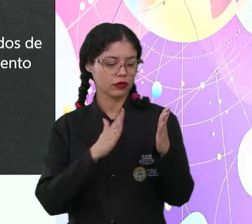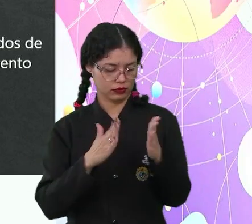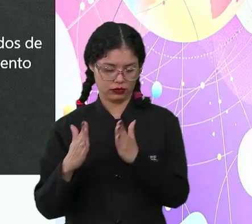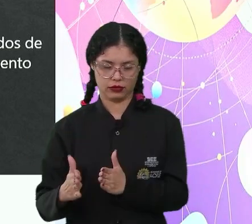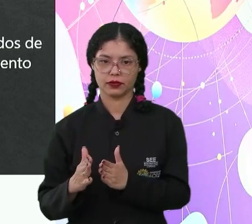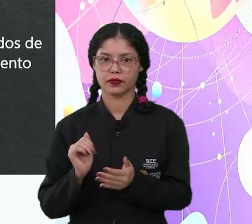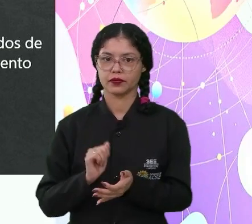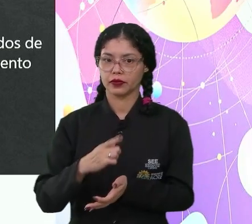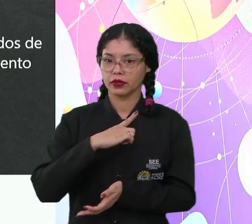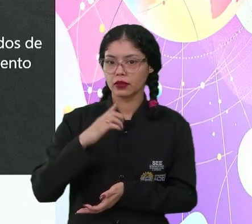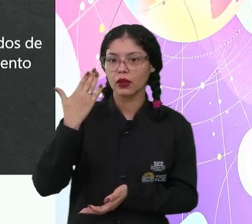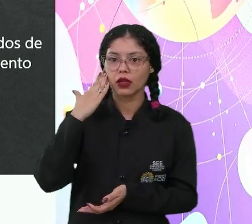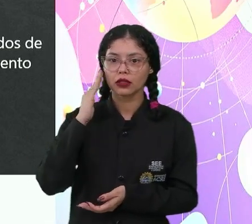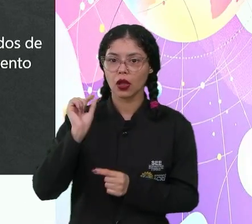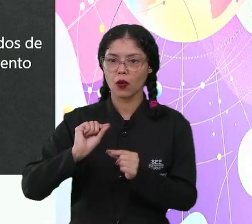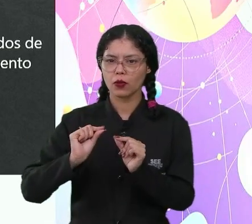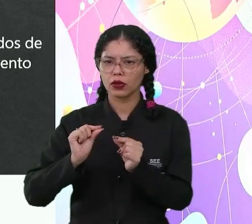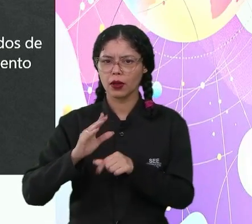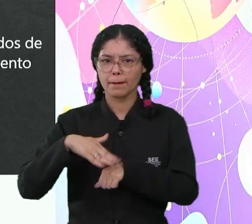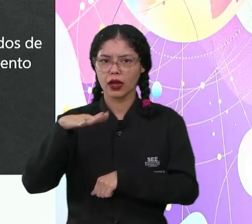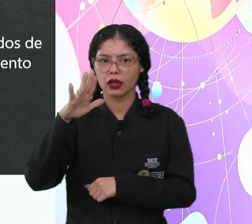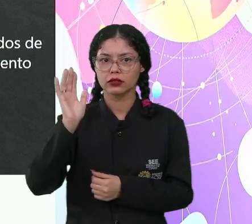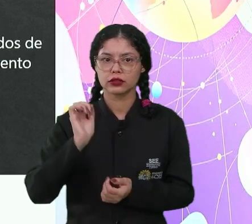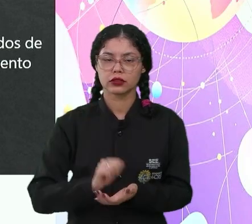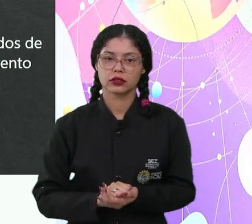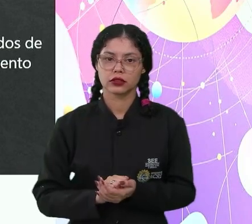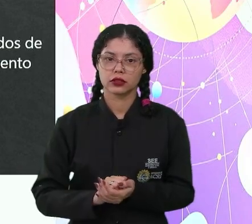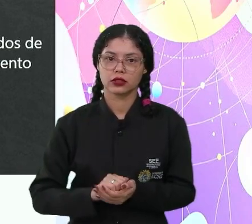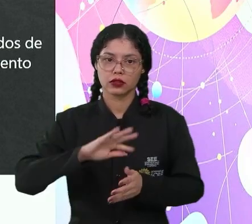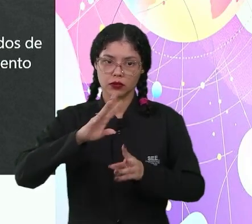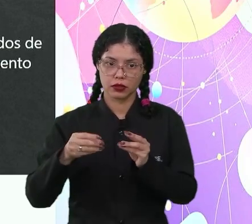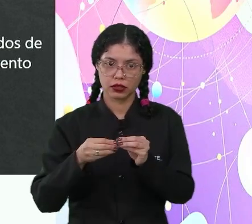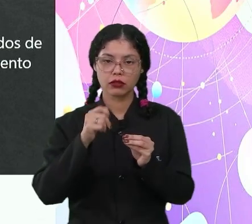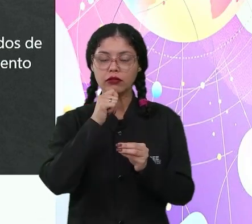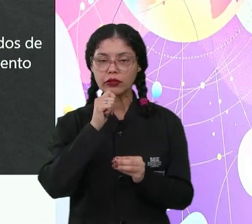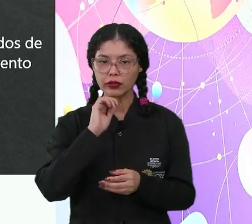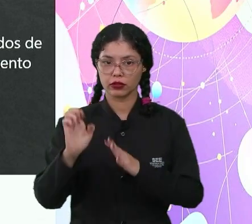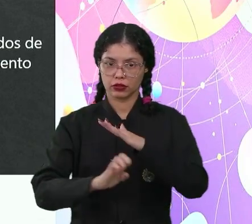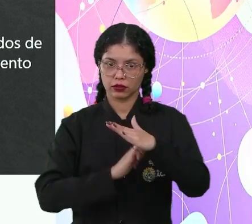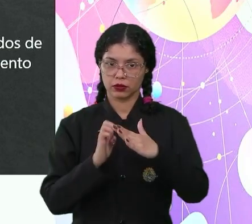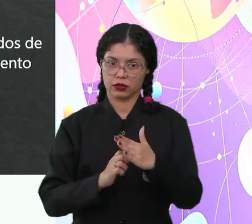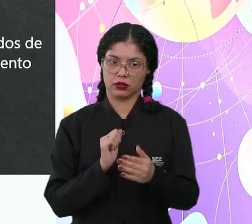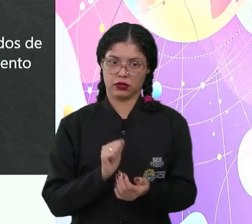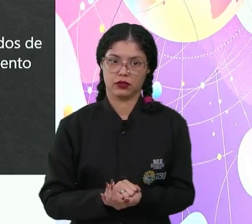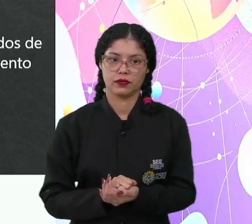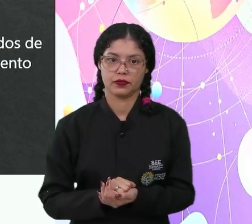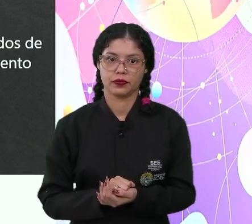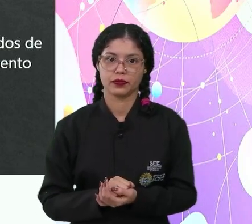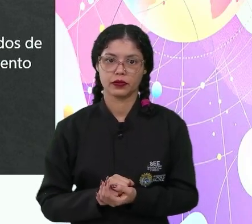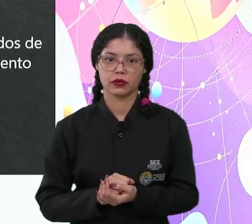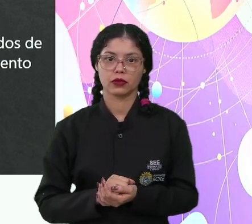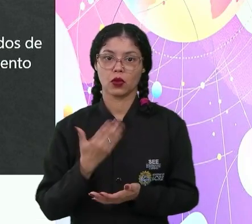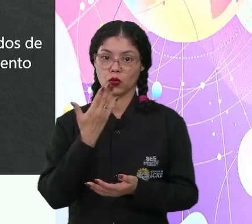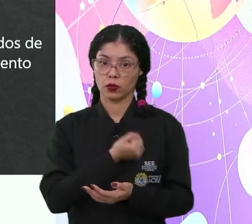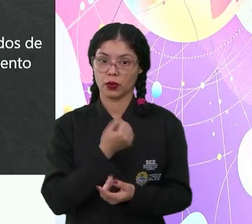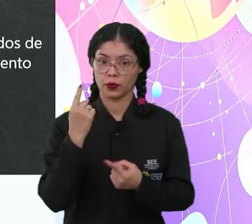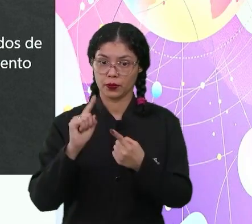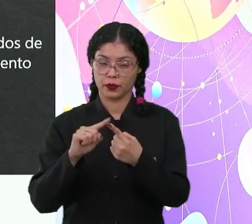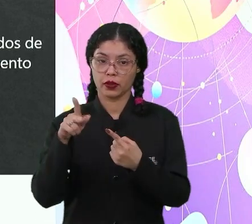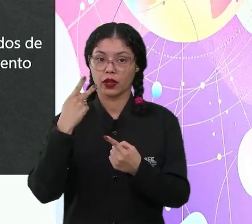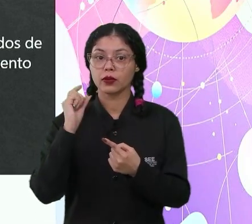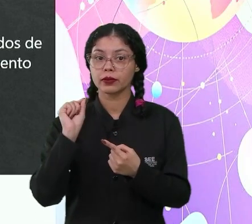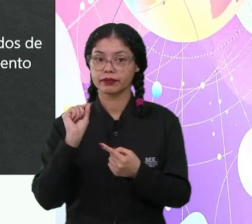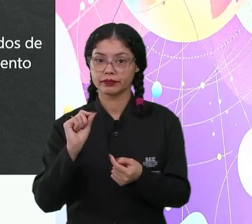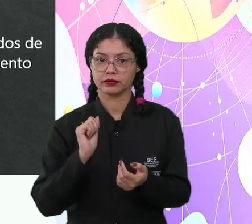a gente vai entender um pouco mais sobre essa complexidade das empresas transnacionais. Ó, o número 1, ele diz